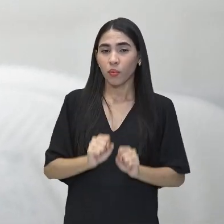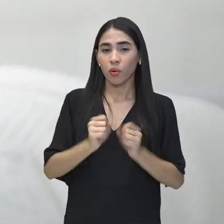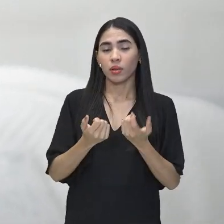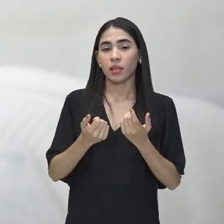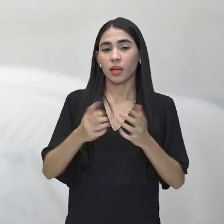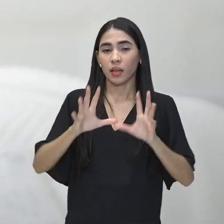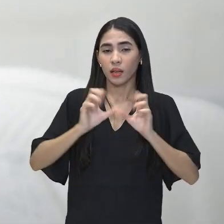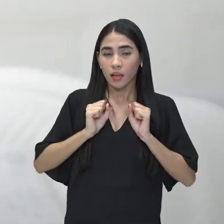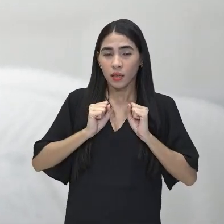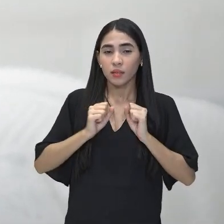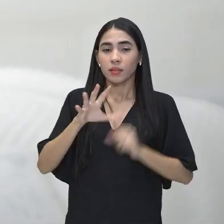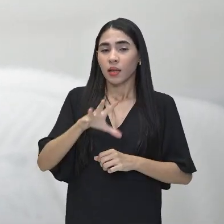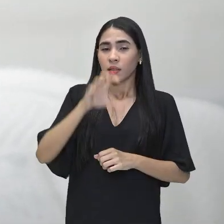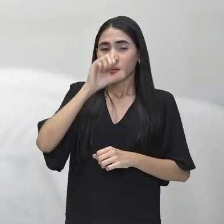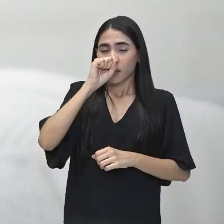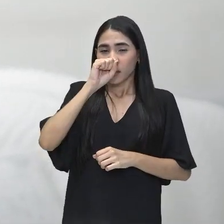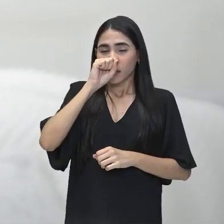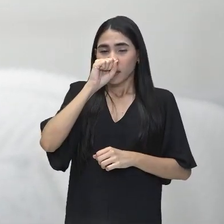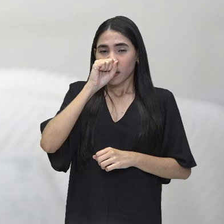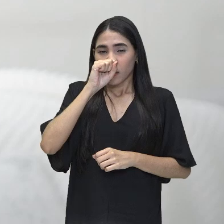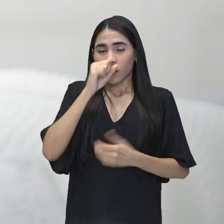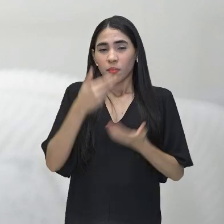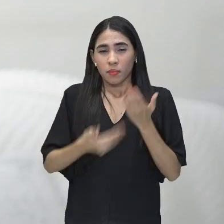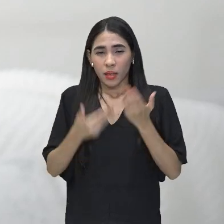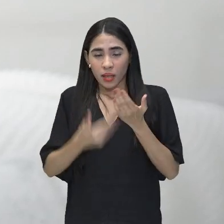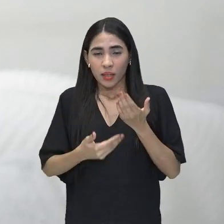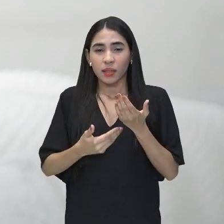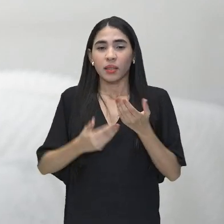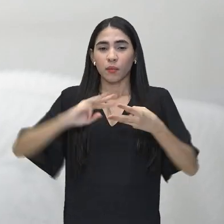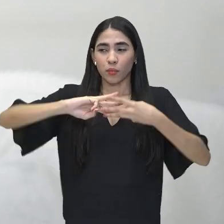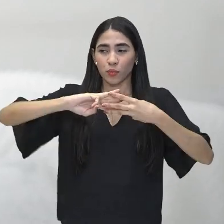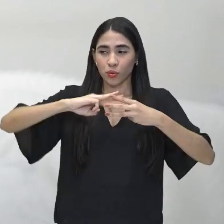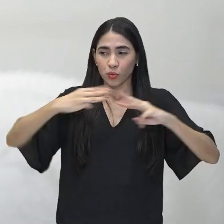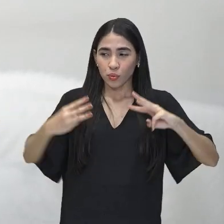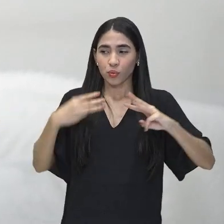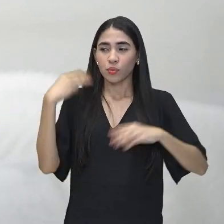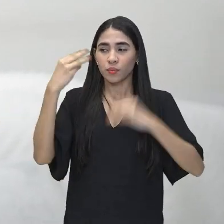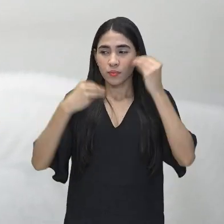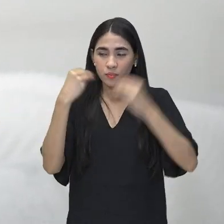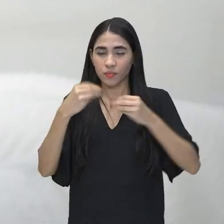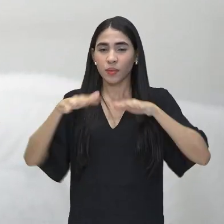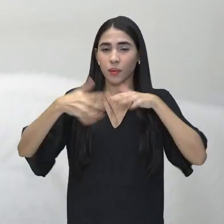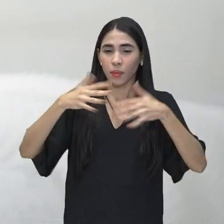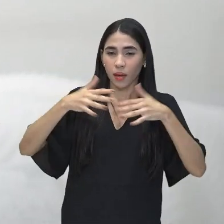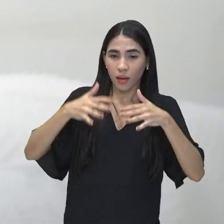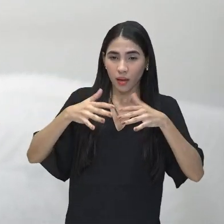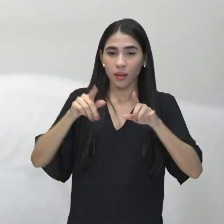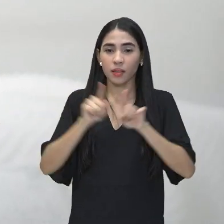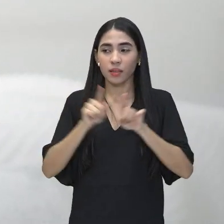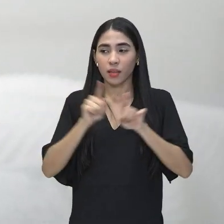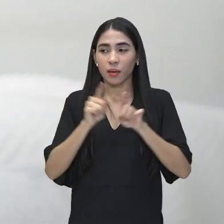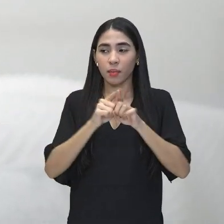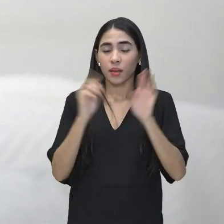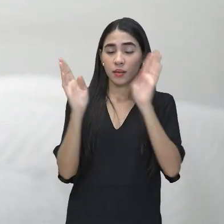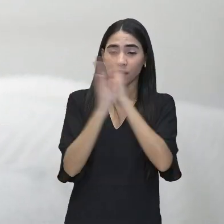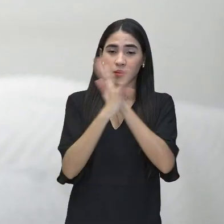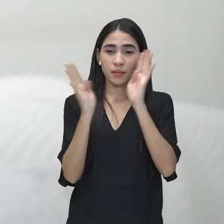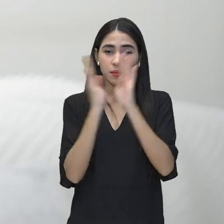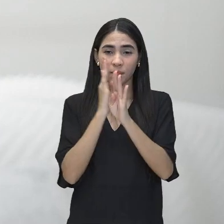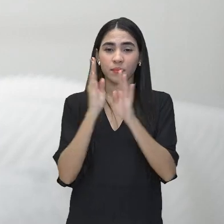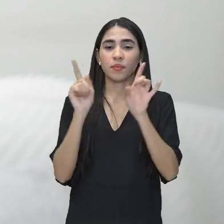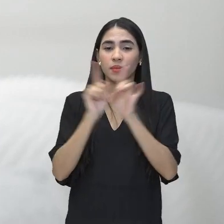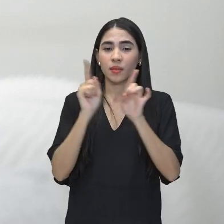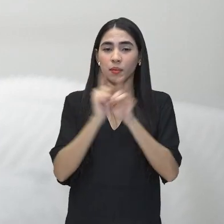são respiração irregular, fraqueza muscular e tremores, perda de coordenação, convulsões, coma e